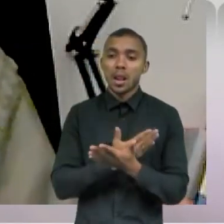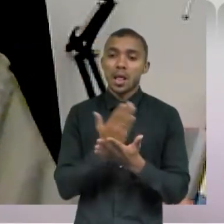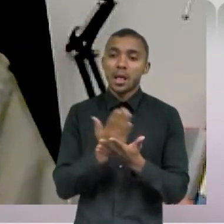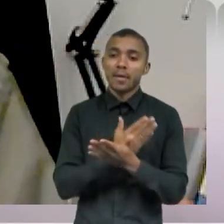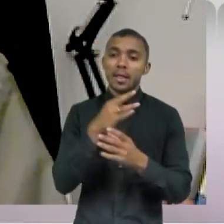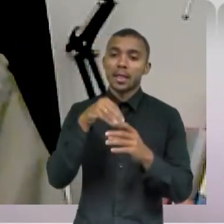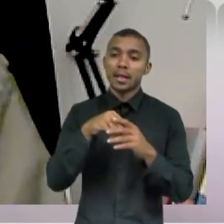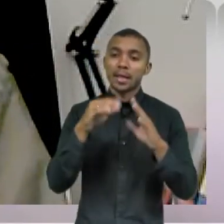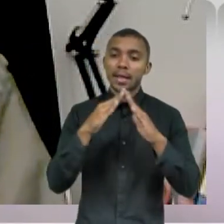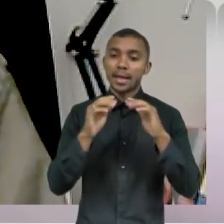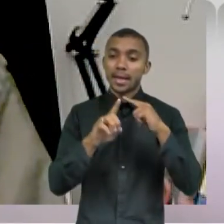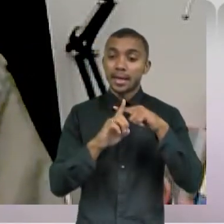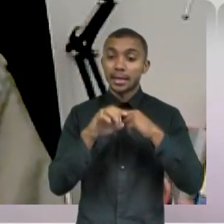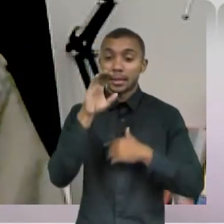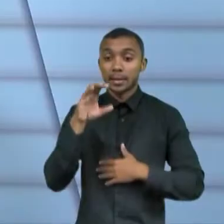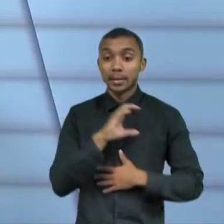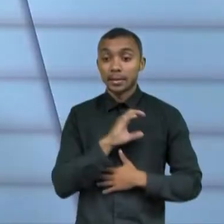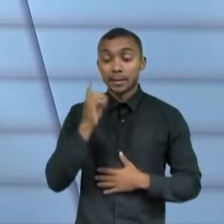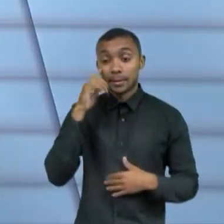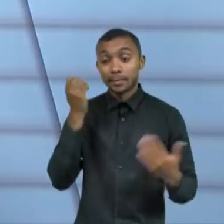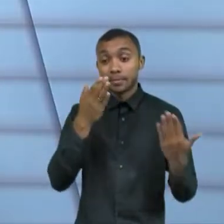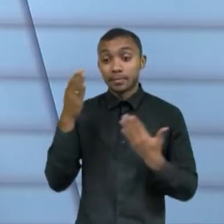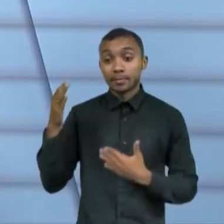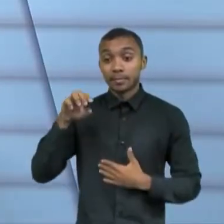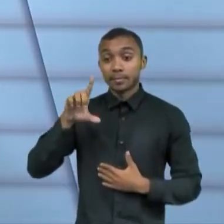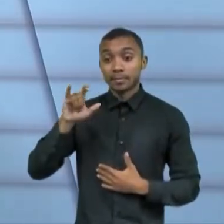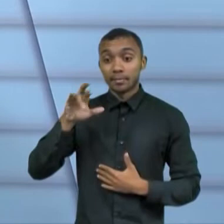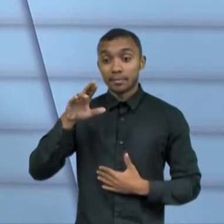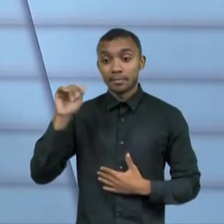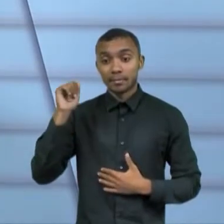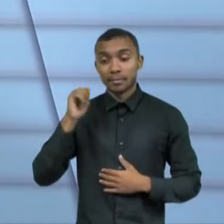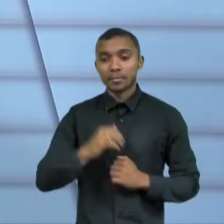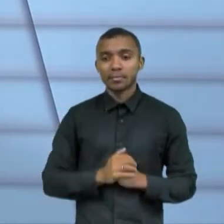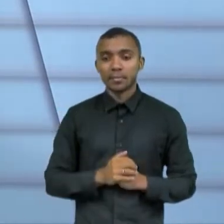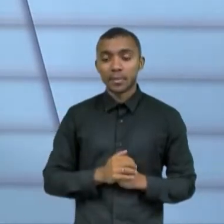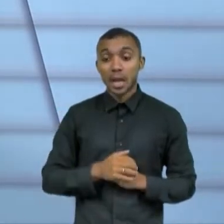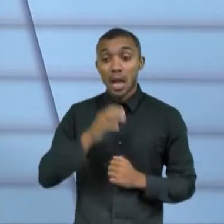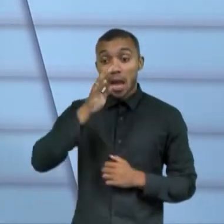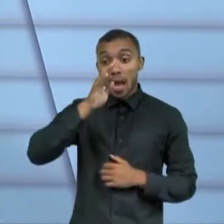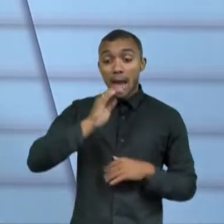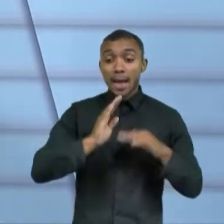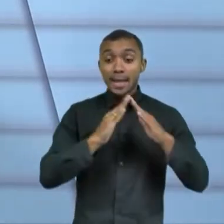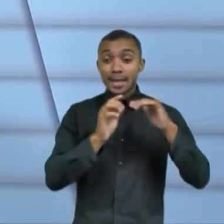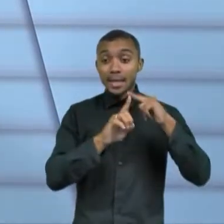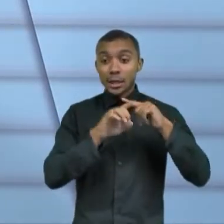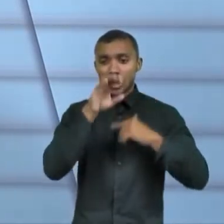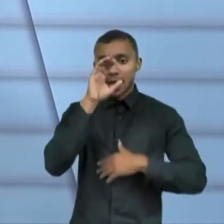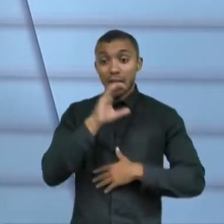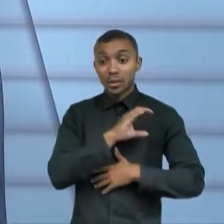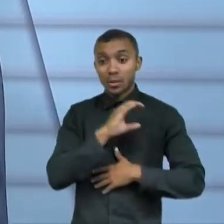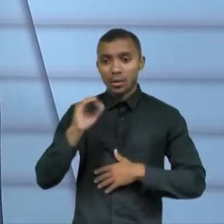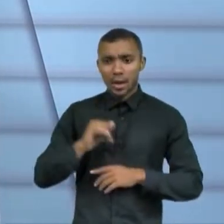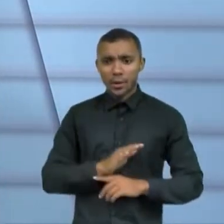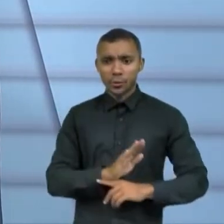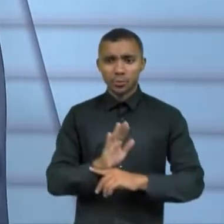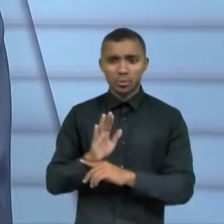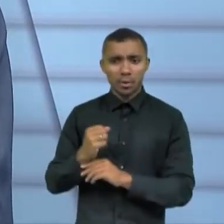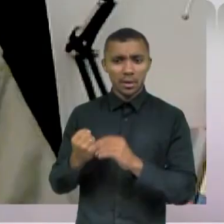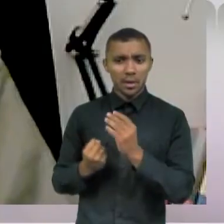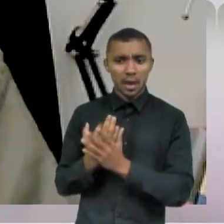padronizados da Igreja Católica. Lira Neto aqui comigo. Lira, o Vaticano colaborou com a tua investigação, a tua pesquisa do livro do Padre